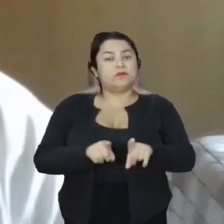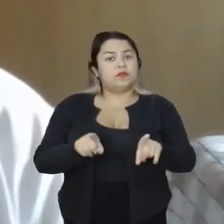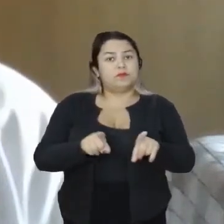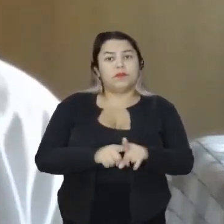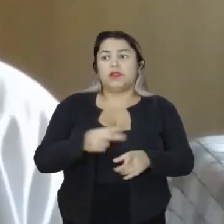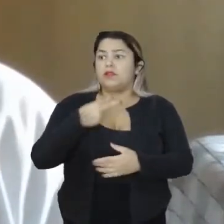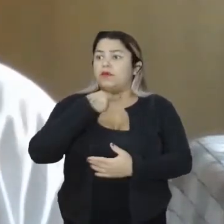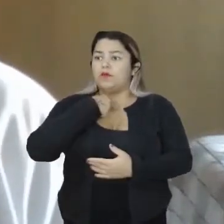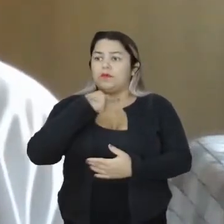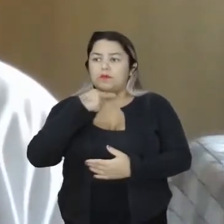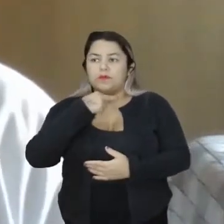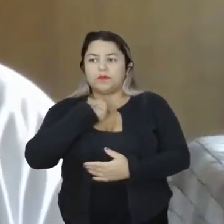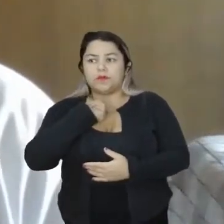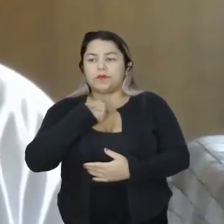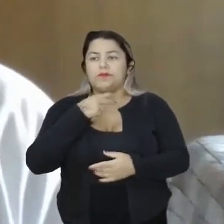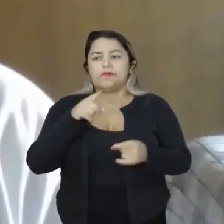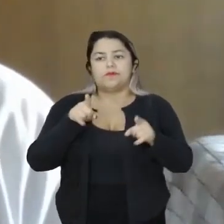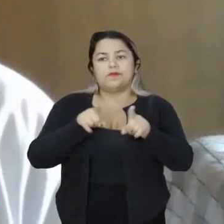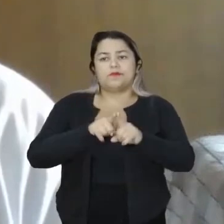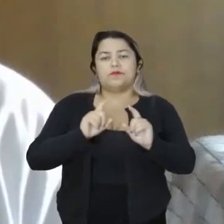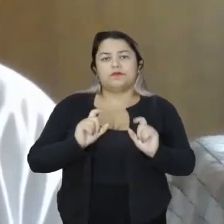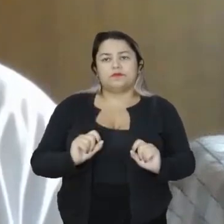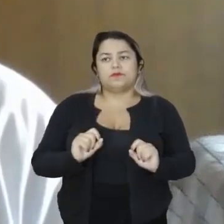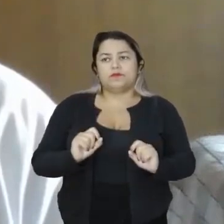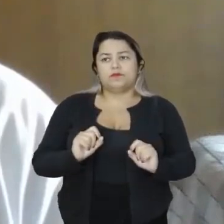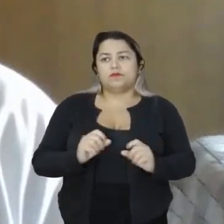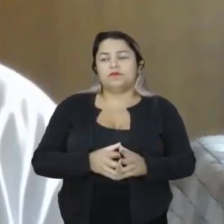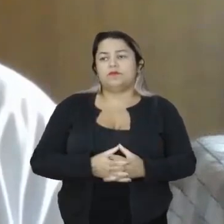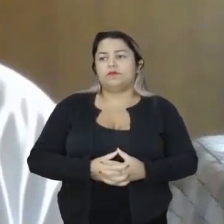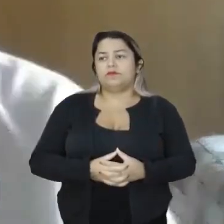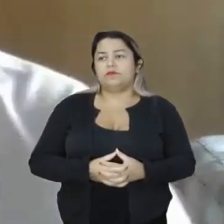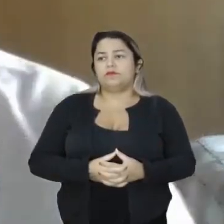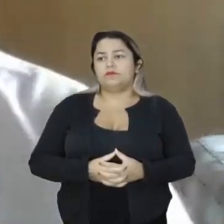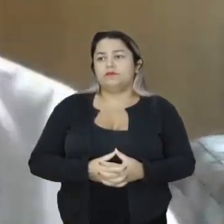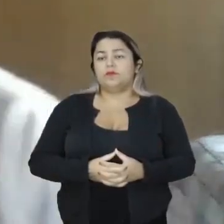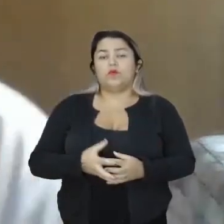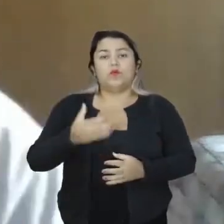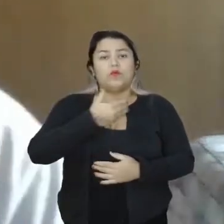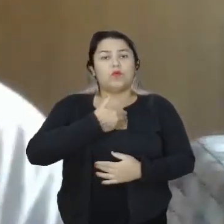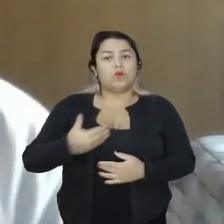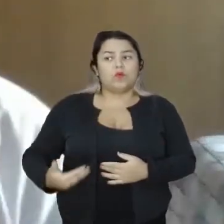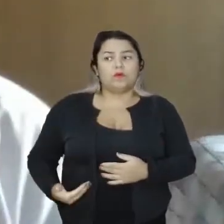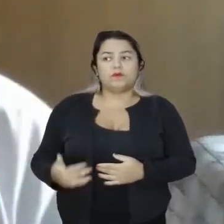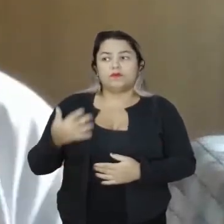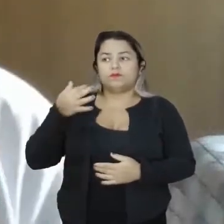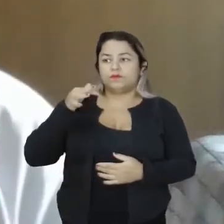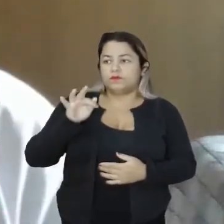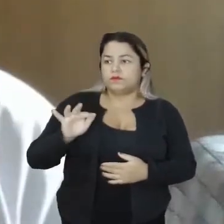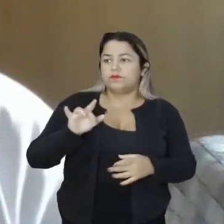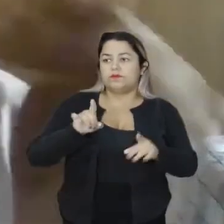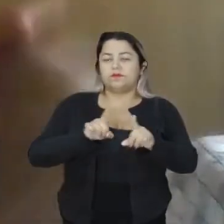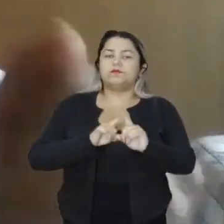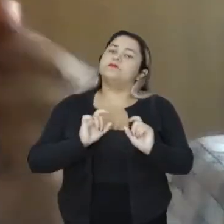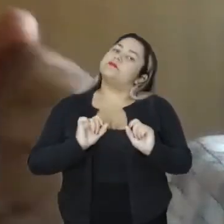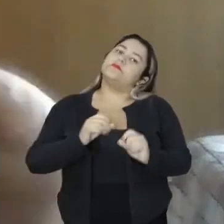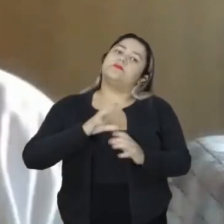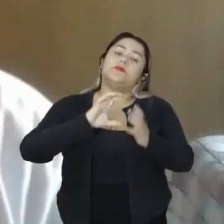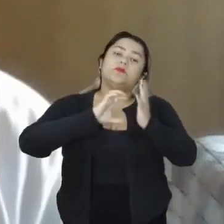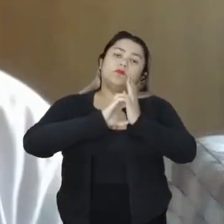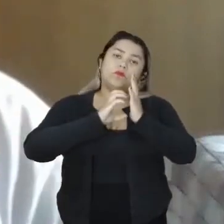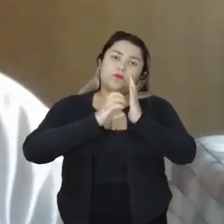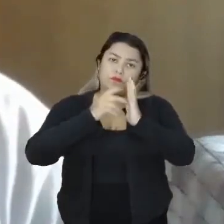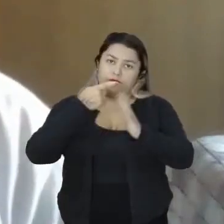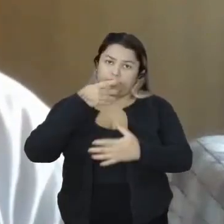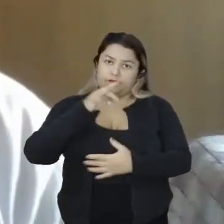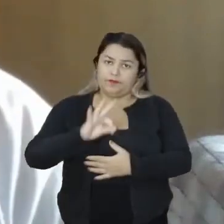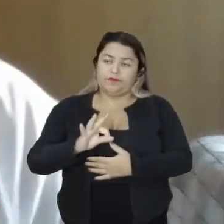não podem ser apenas do determinado ministério. O governo federal, da mesma maneira que o Partido dos